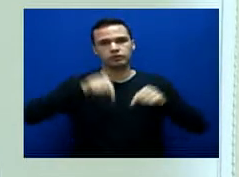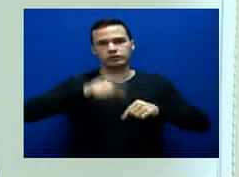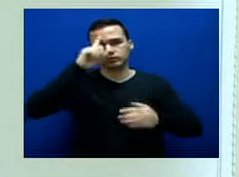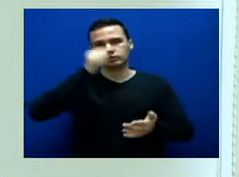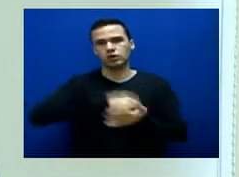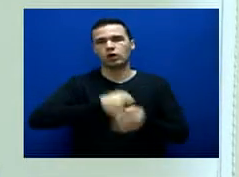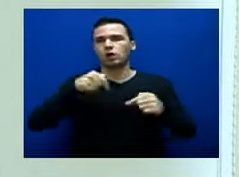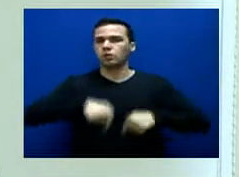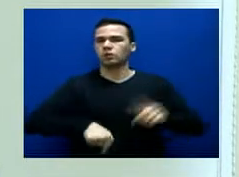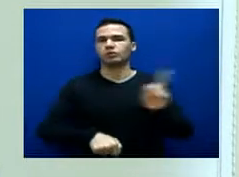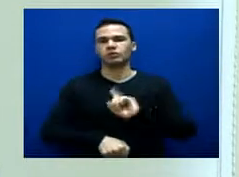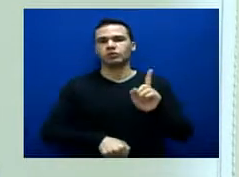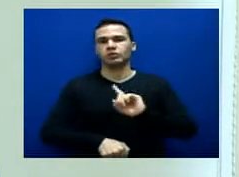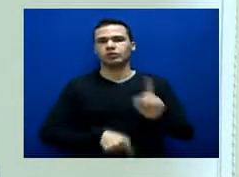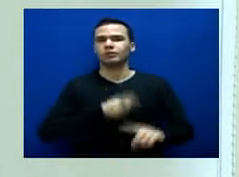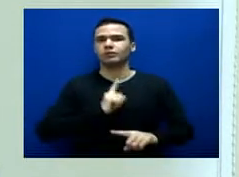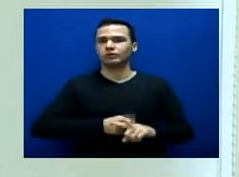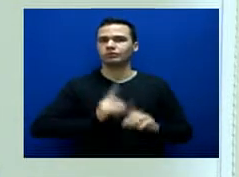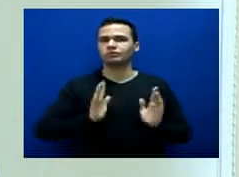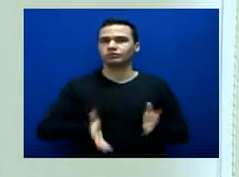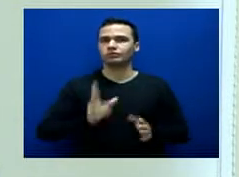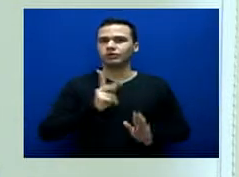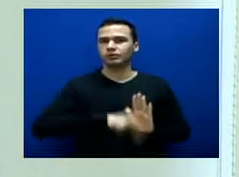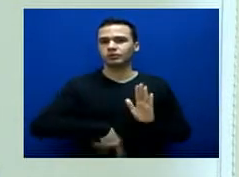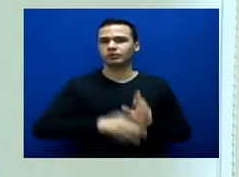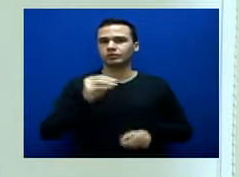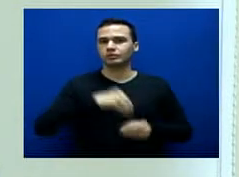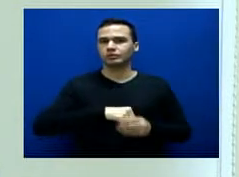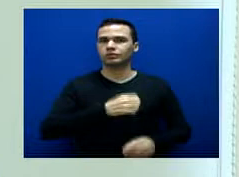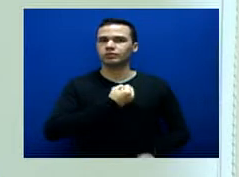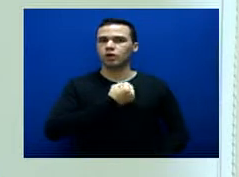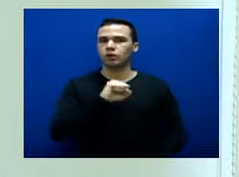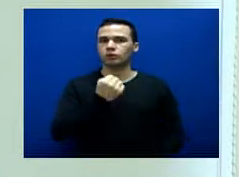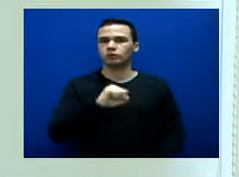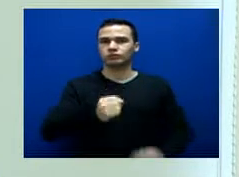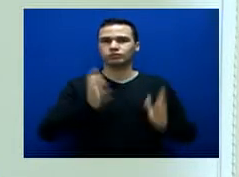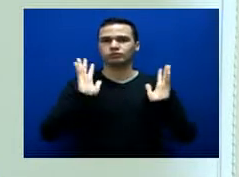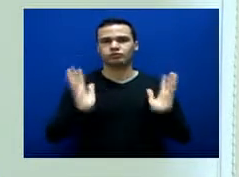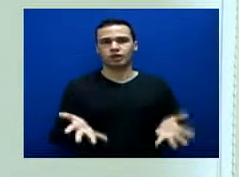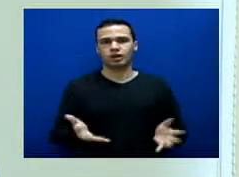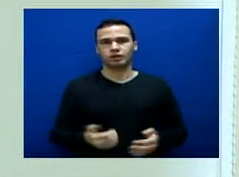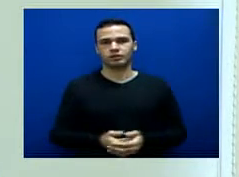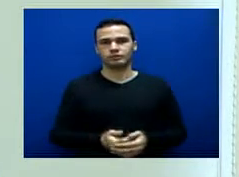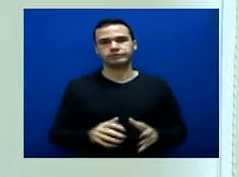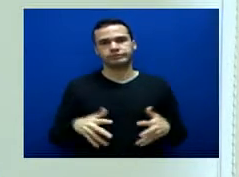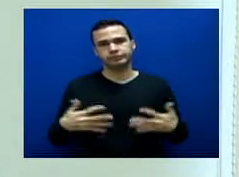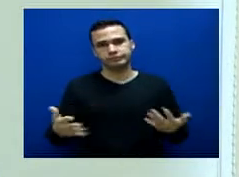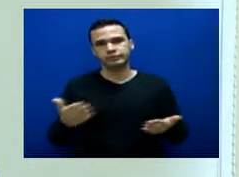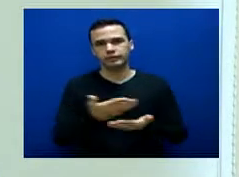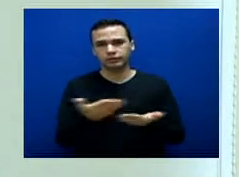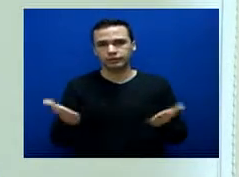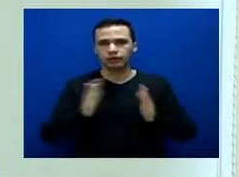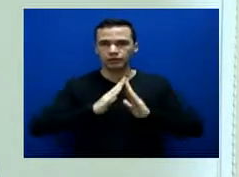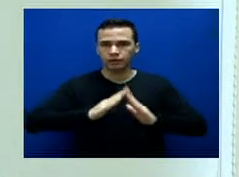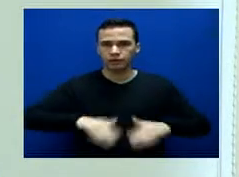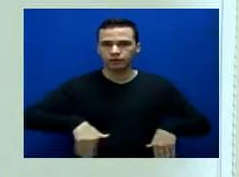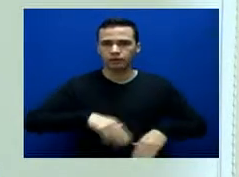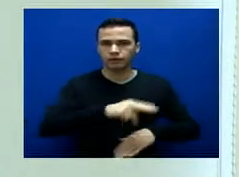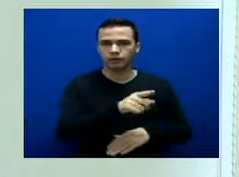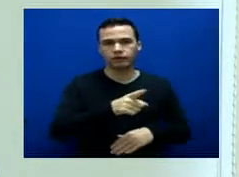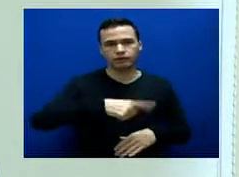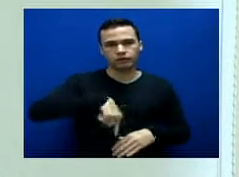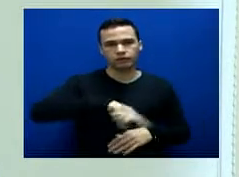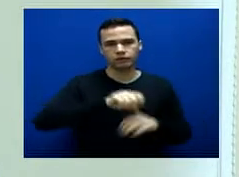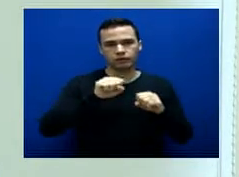hoje. Porque o que ele coloca já está no projeto, no artigo 8º, vereador Irineu. Então, vou fazer um apelo a Vossa Excelência para que retire, para que a